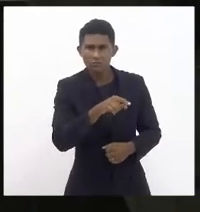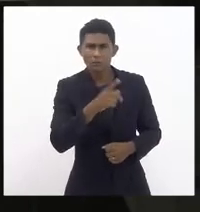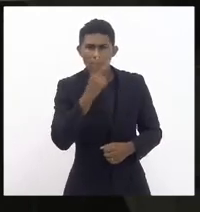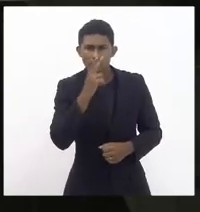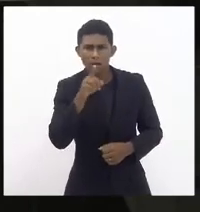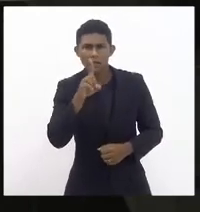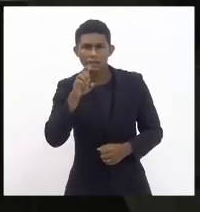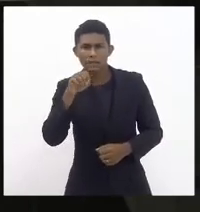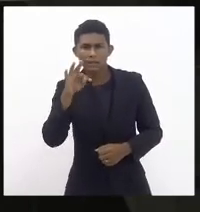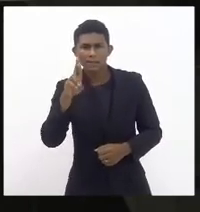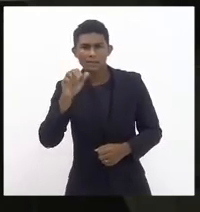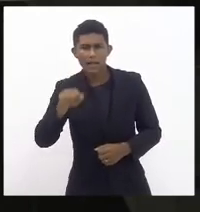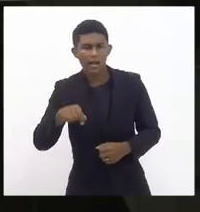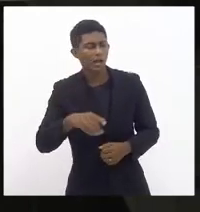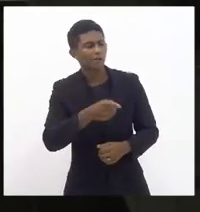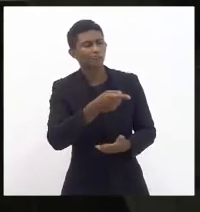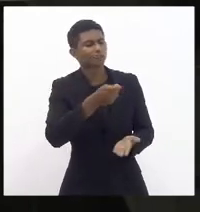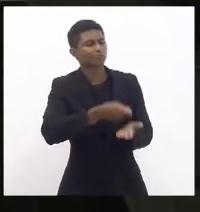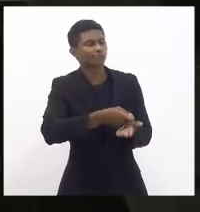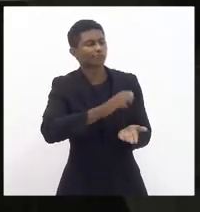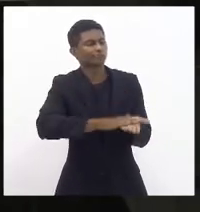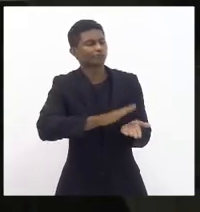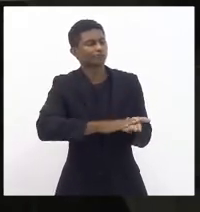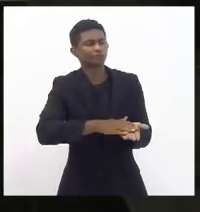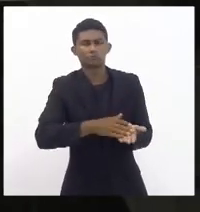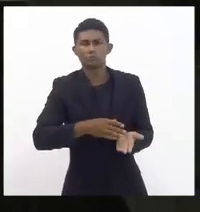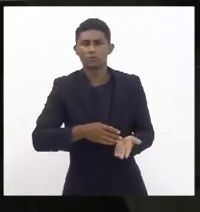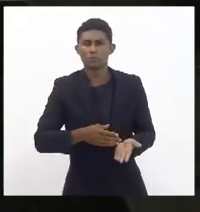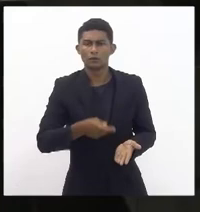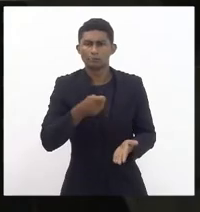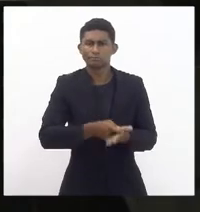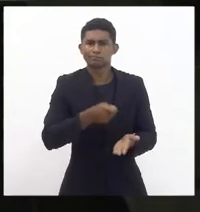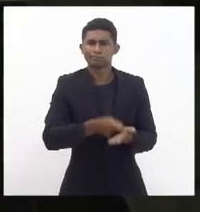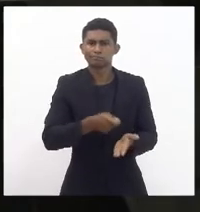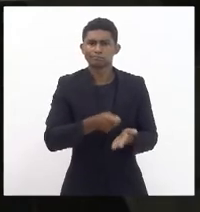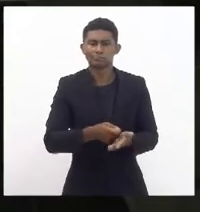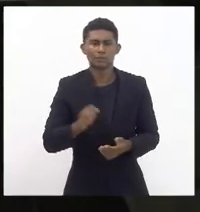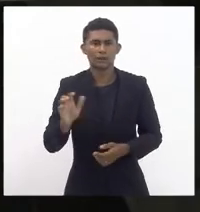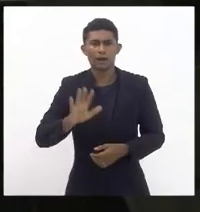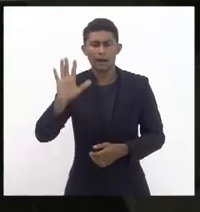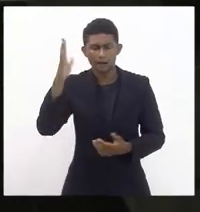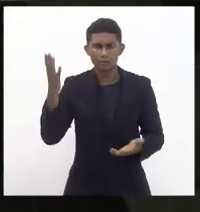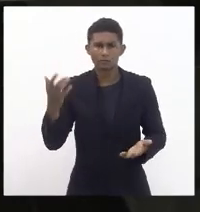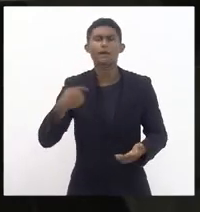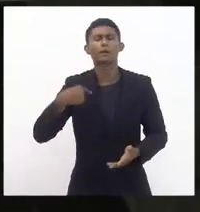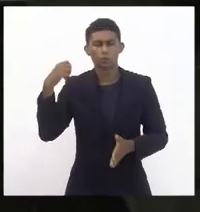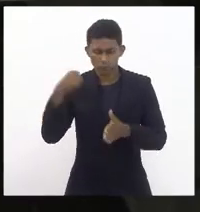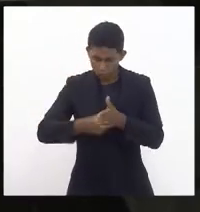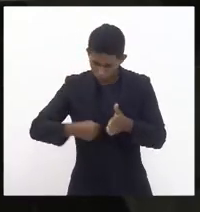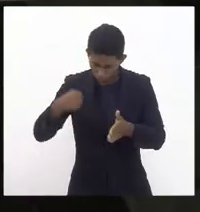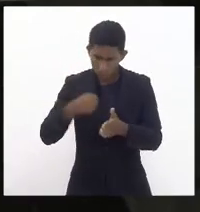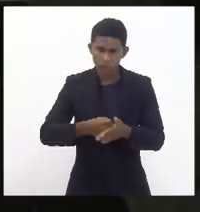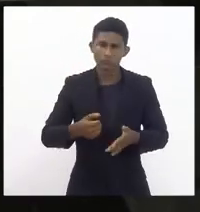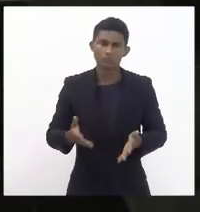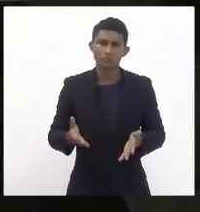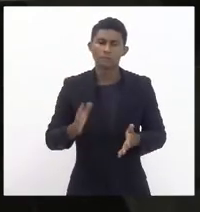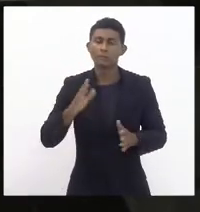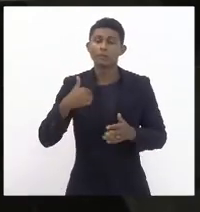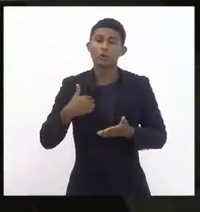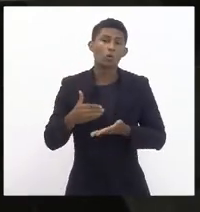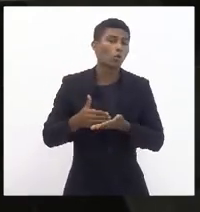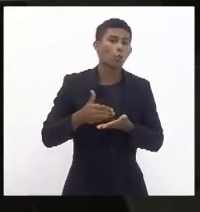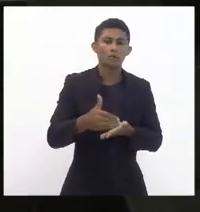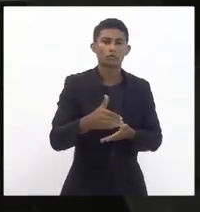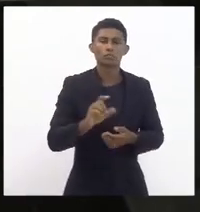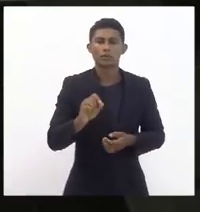serviço daquela instituição essa luta começou e com